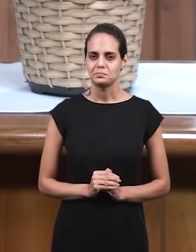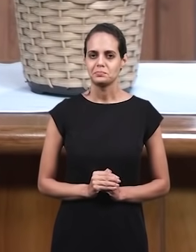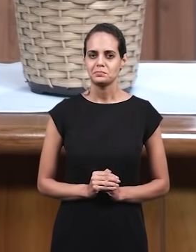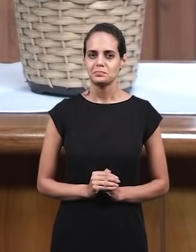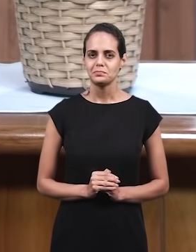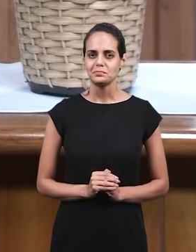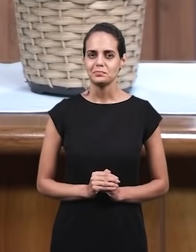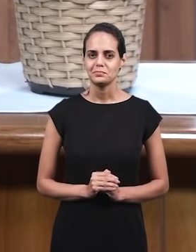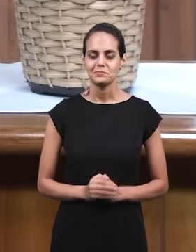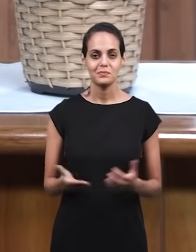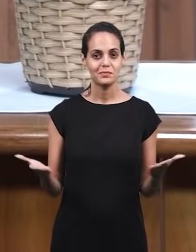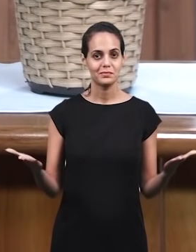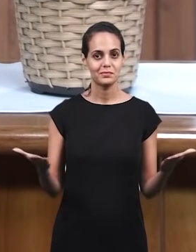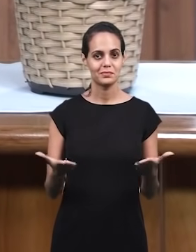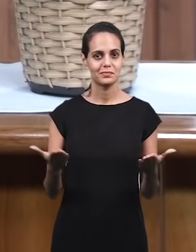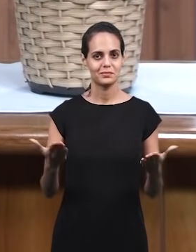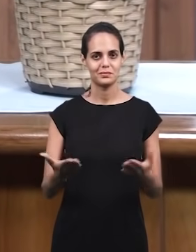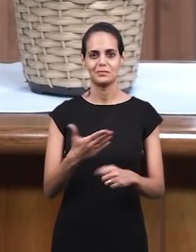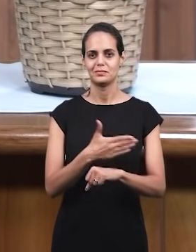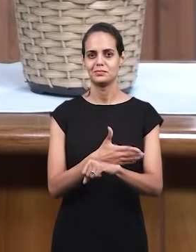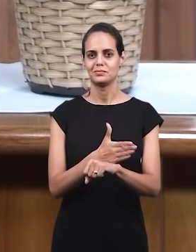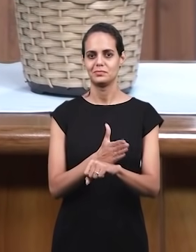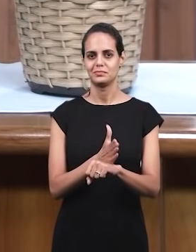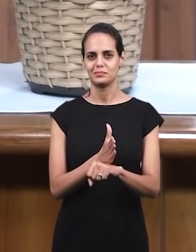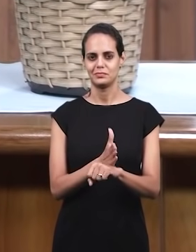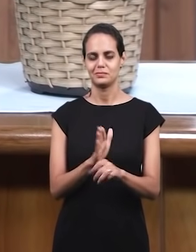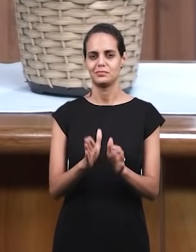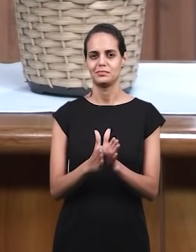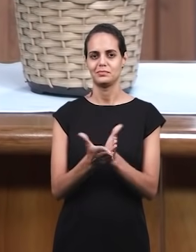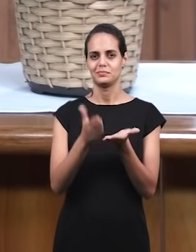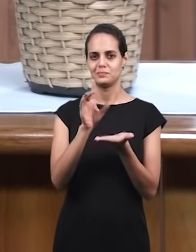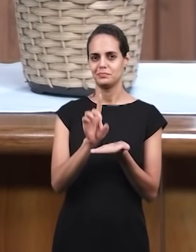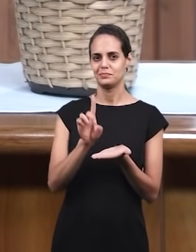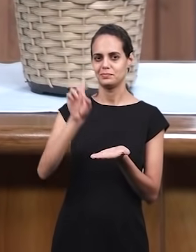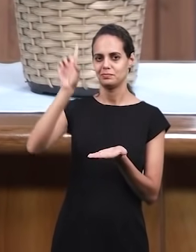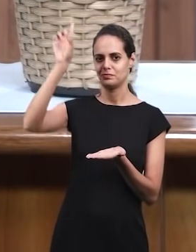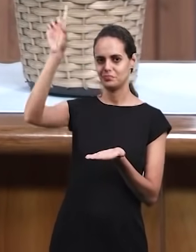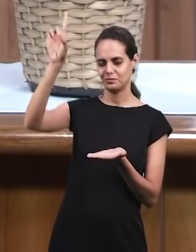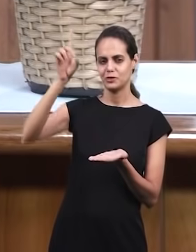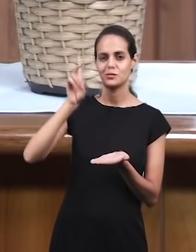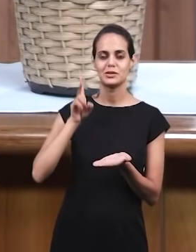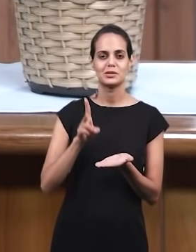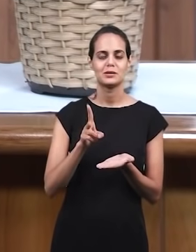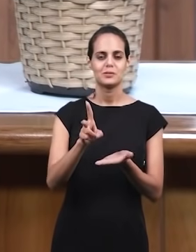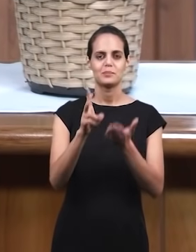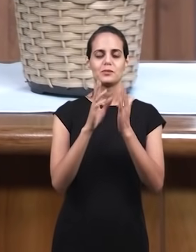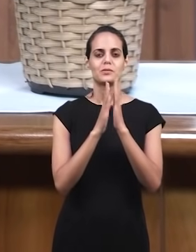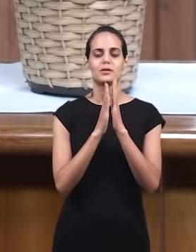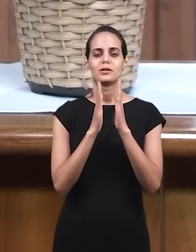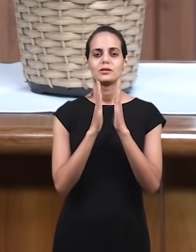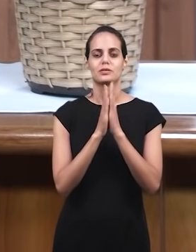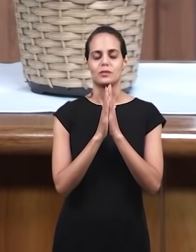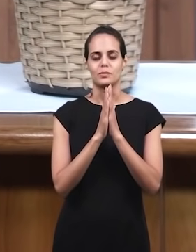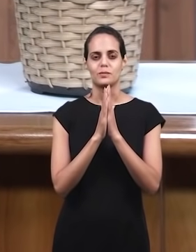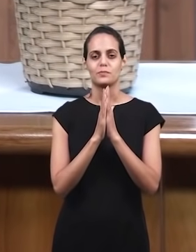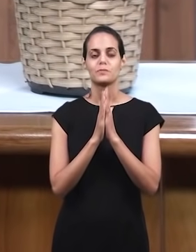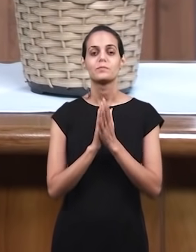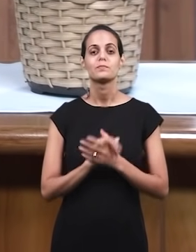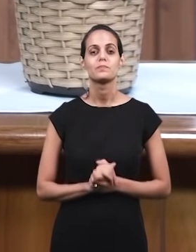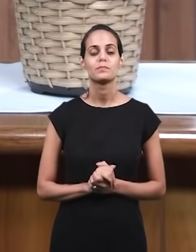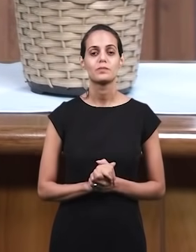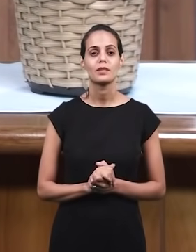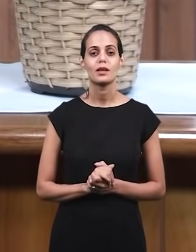Bom, irmãos, nós vamos agora ao momento da palavra. A nossa palavra sempre sobre oração, né? Mas a